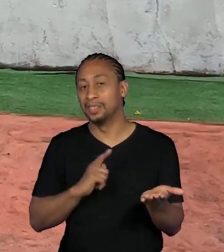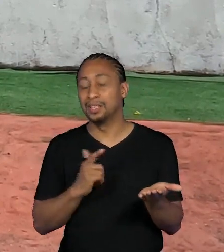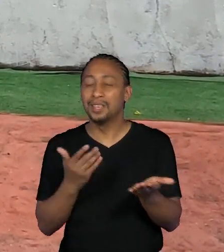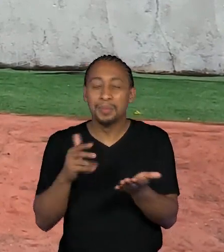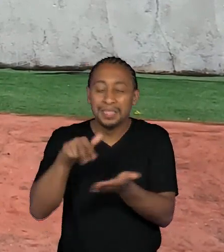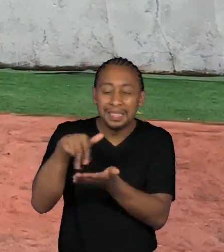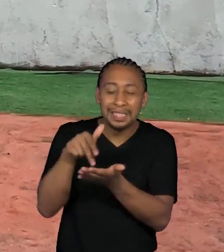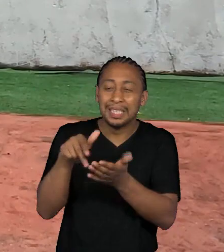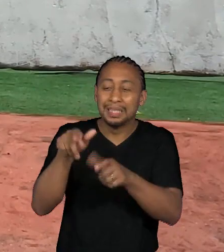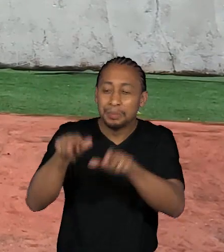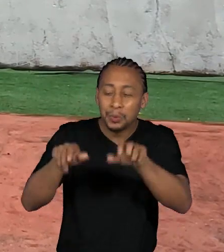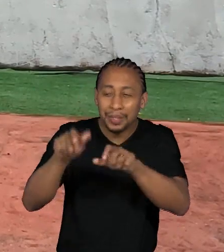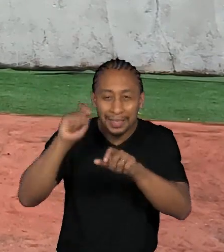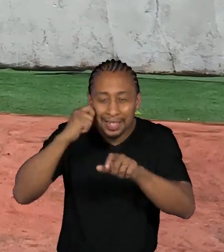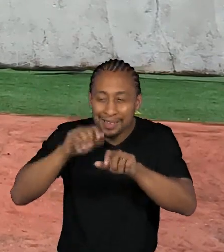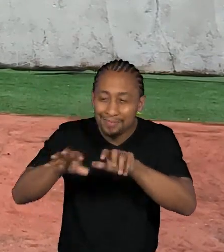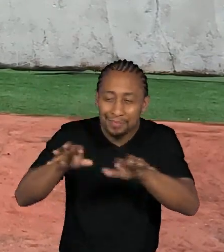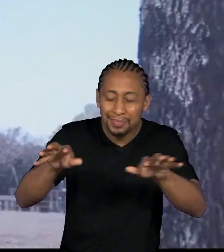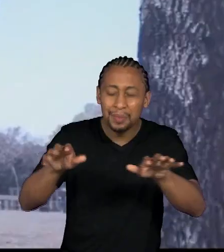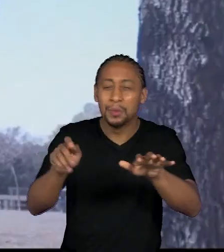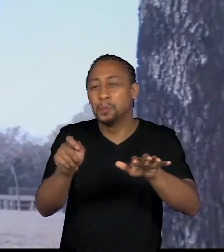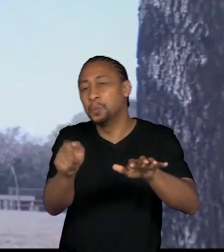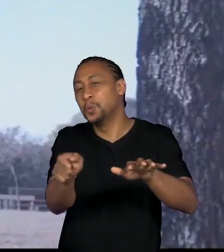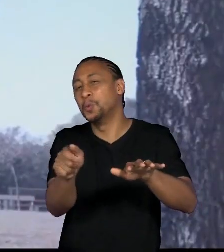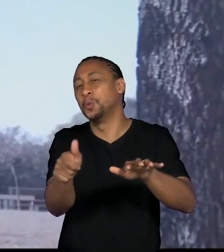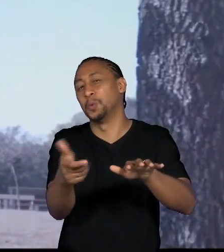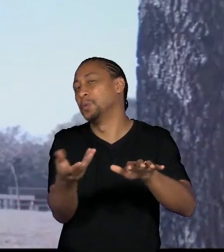não é nem superficialidade, mas uma superfície